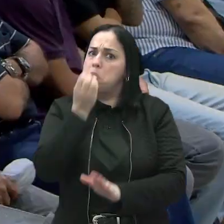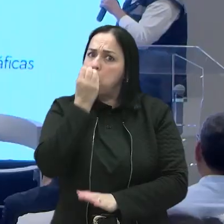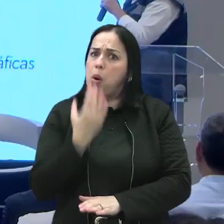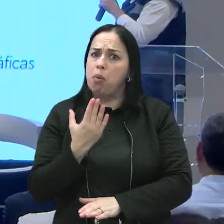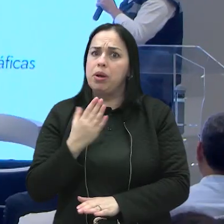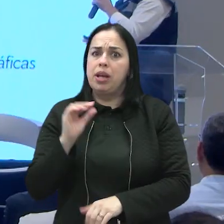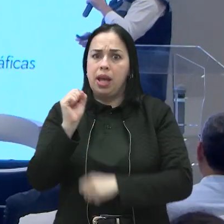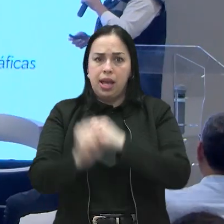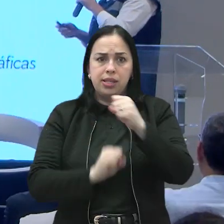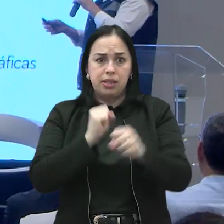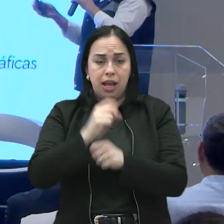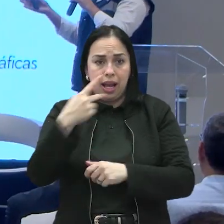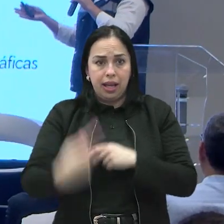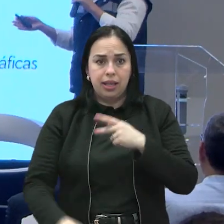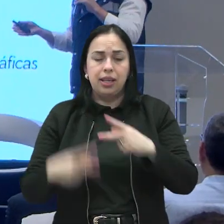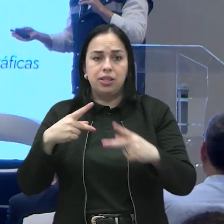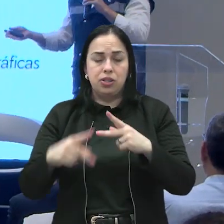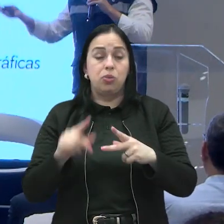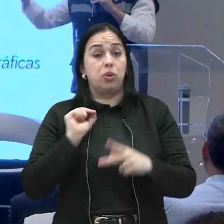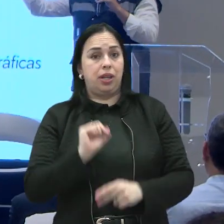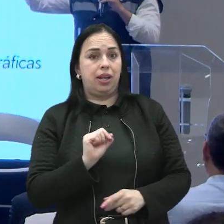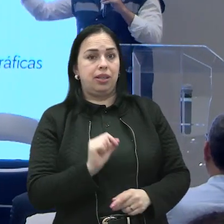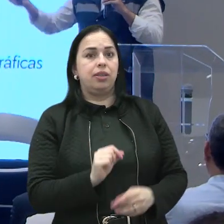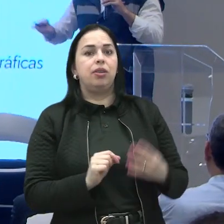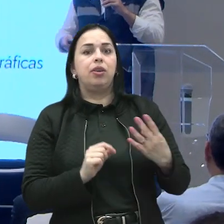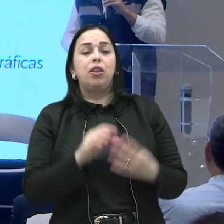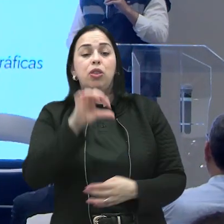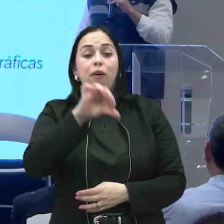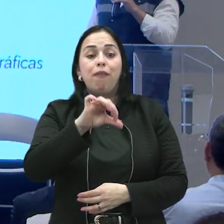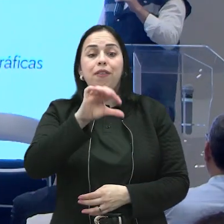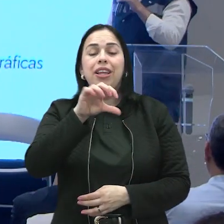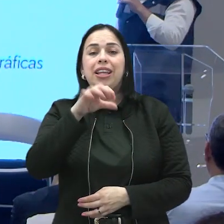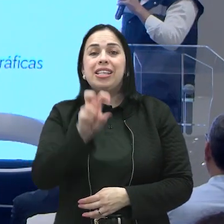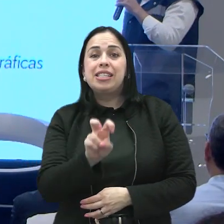positivo. Este ano, São José teve uma redução de quase